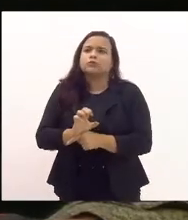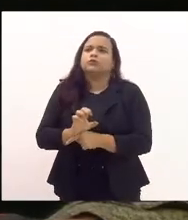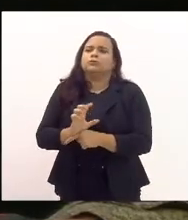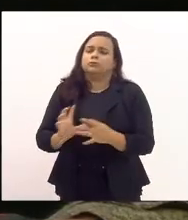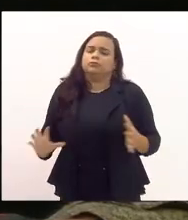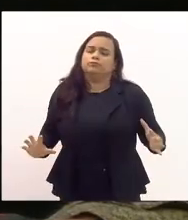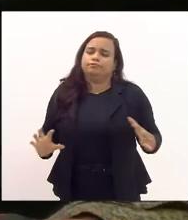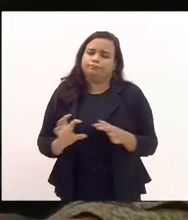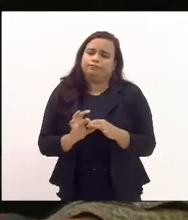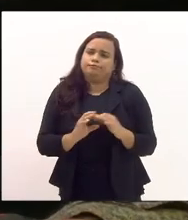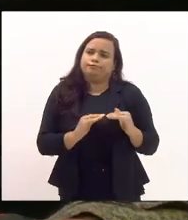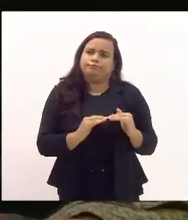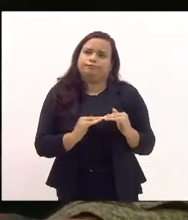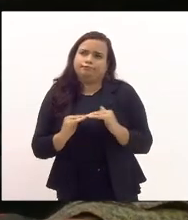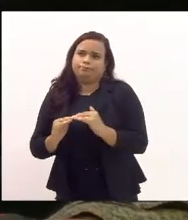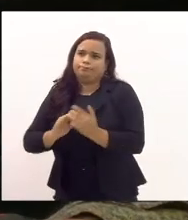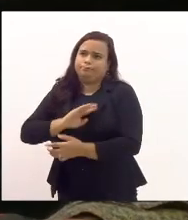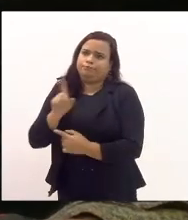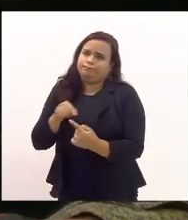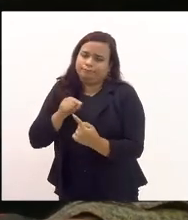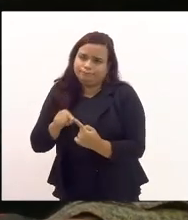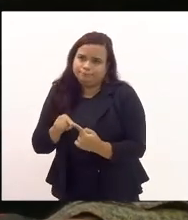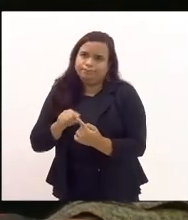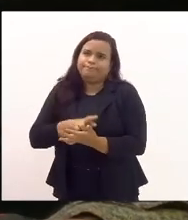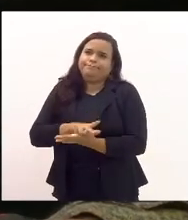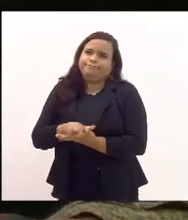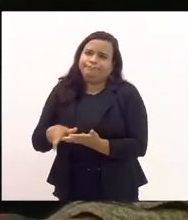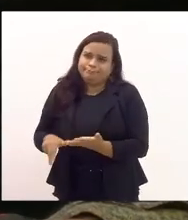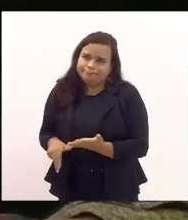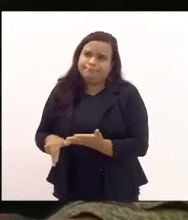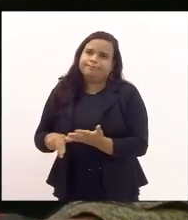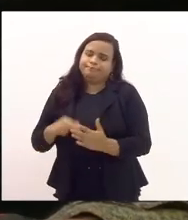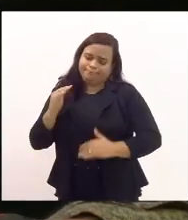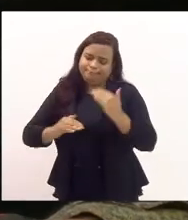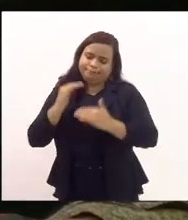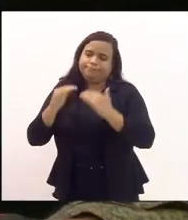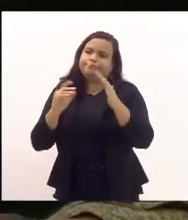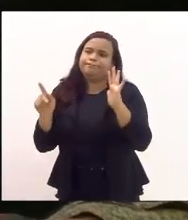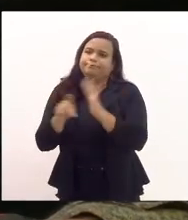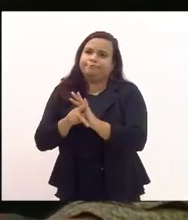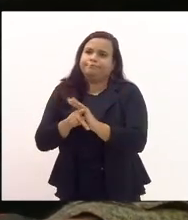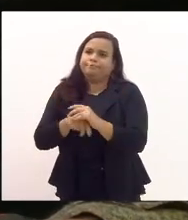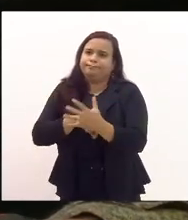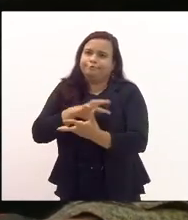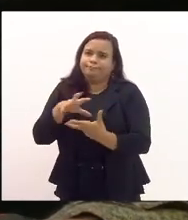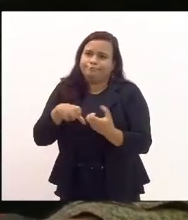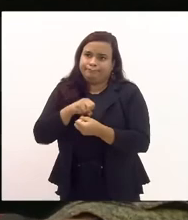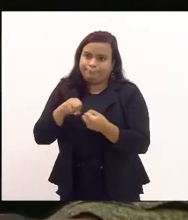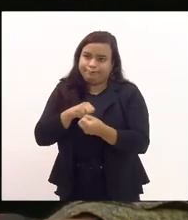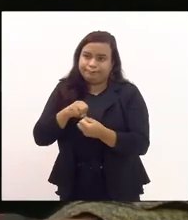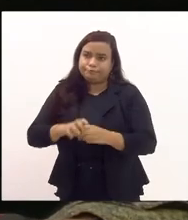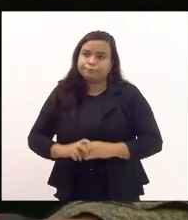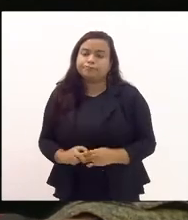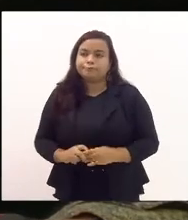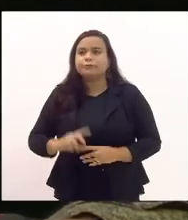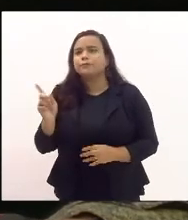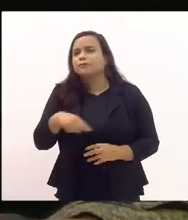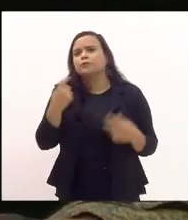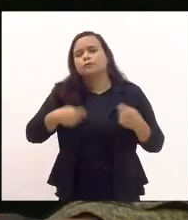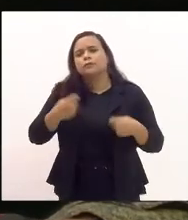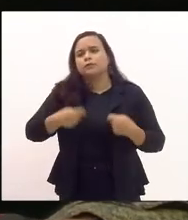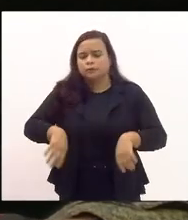alim e com os objetivos de desenvolvimento sustentável que a gente